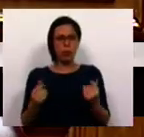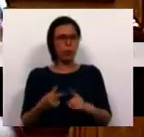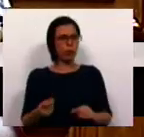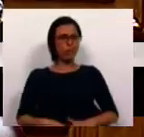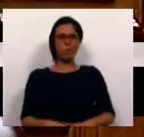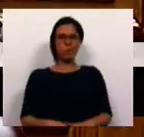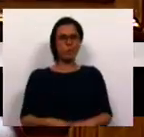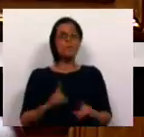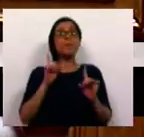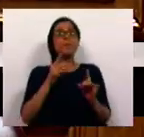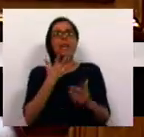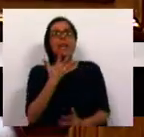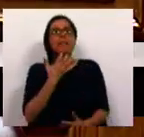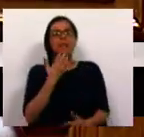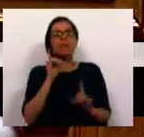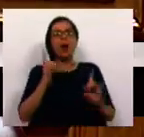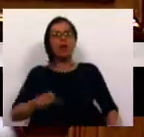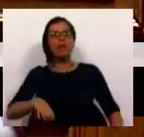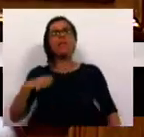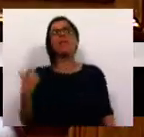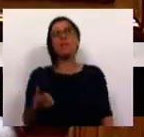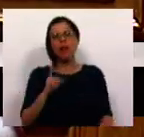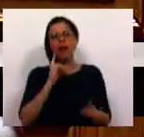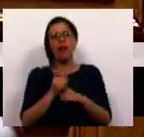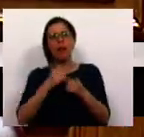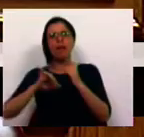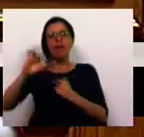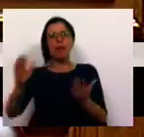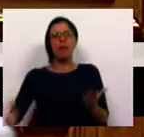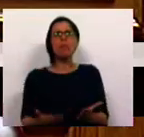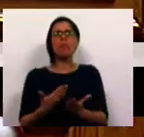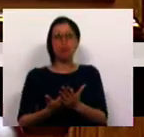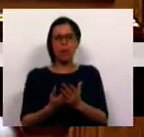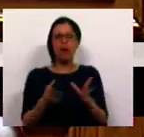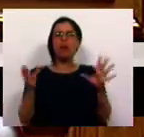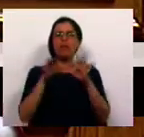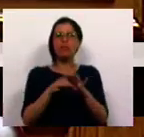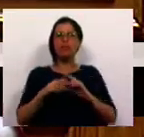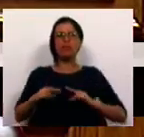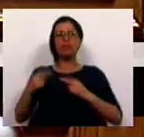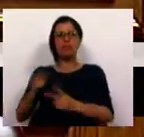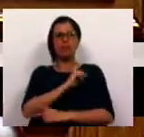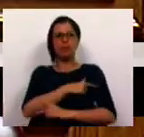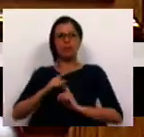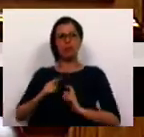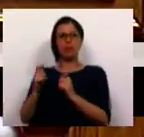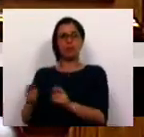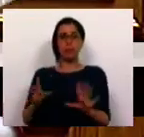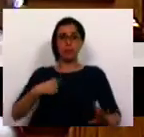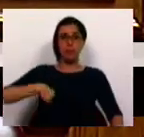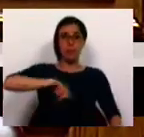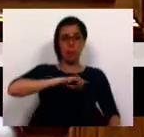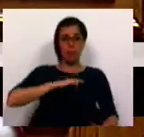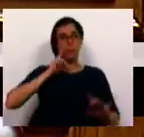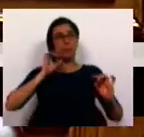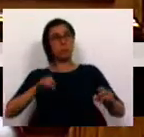soluções. Qual é o grande receio dos Verdes sobre as vossas propostas em matéria de descentralização? Nós,